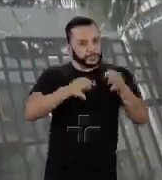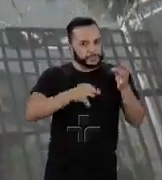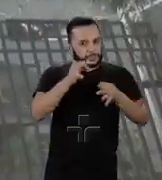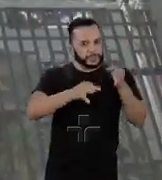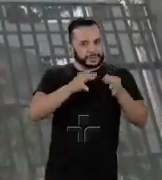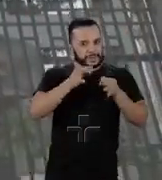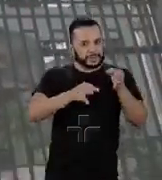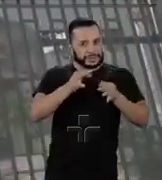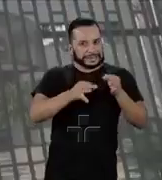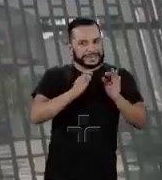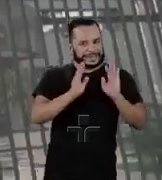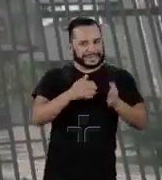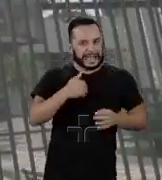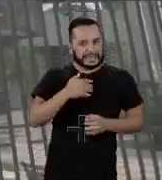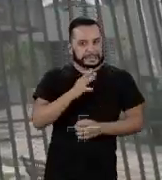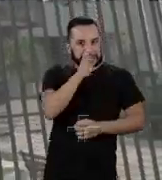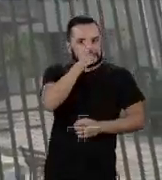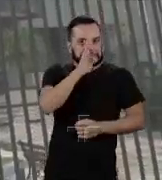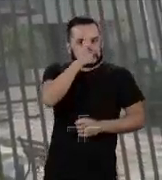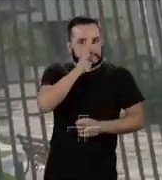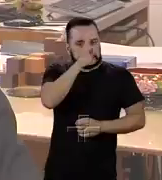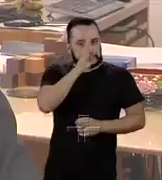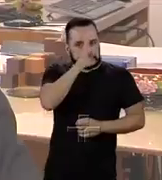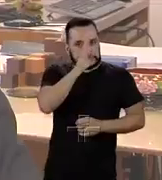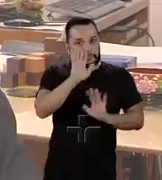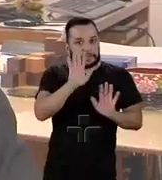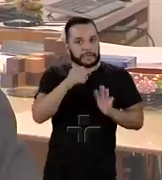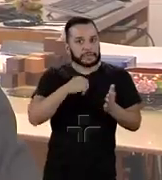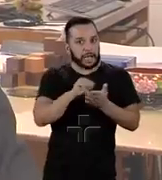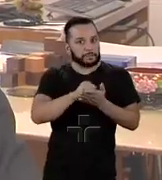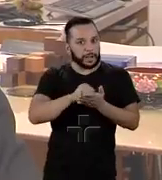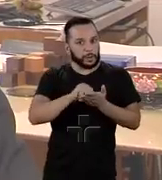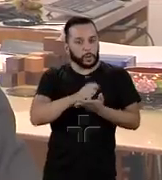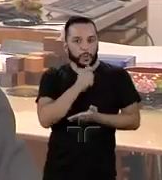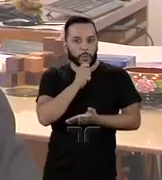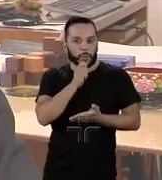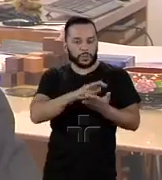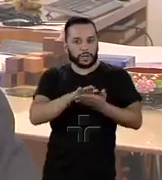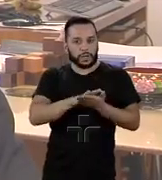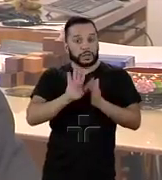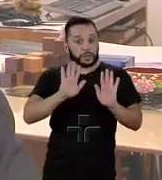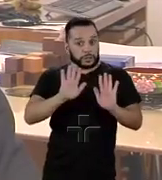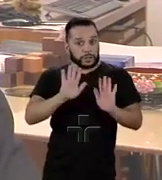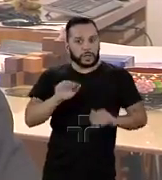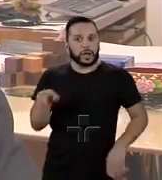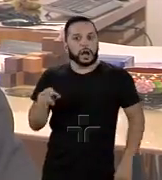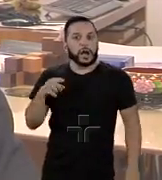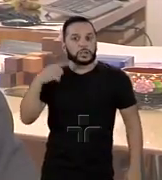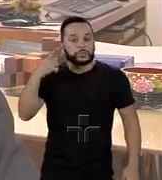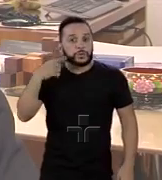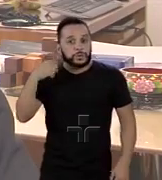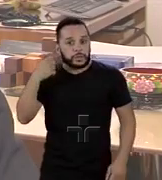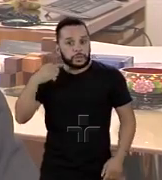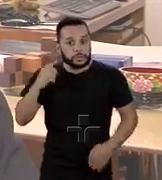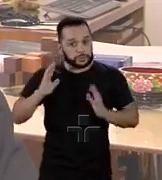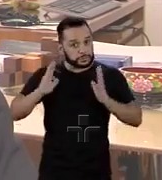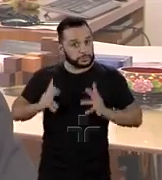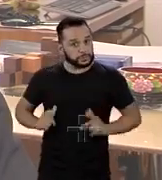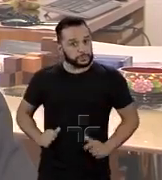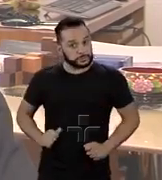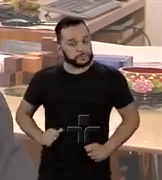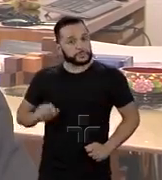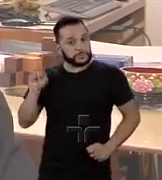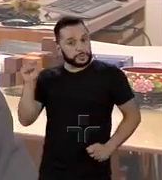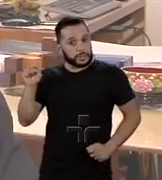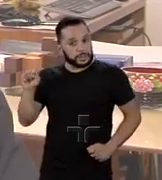foram um equívoco, mas até então não tinham sido apagadas. A advocacia é uma profissão que ela é regulada exatamente para